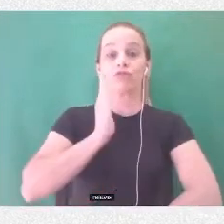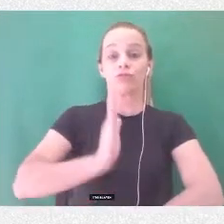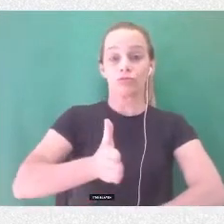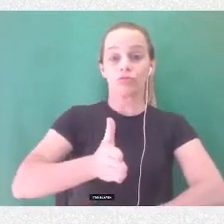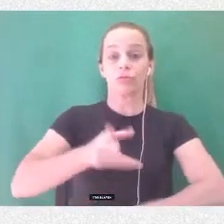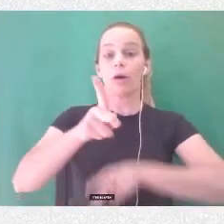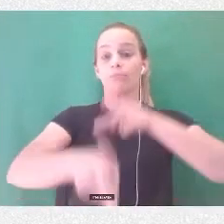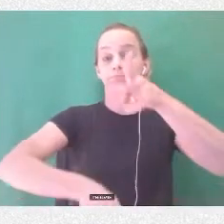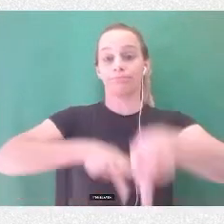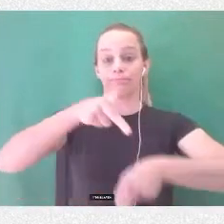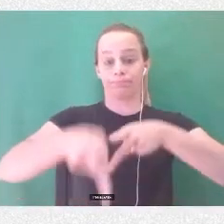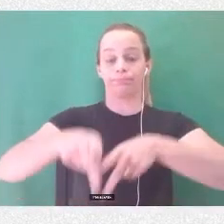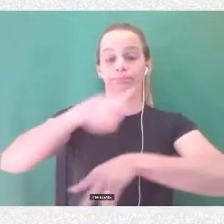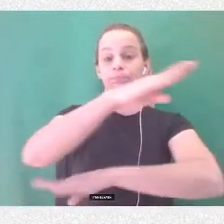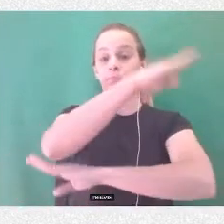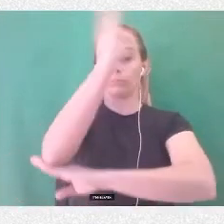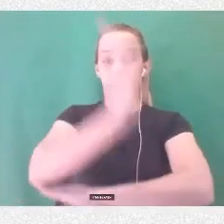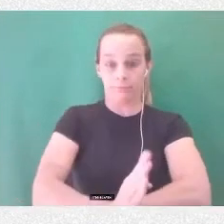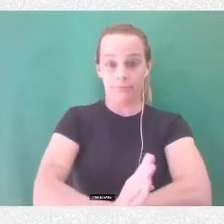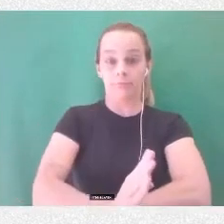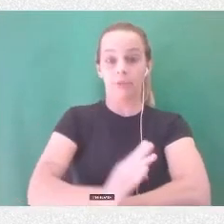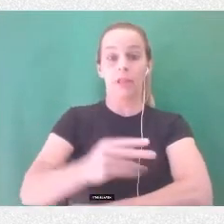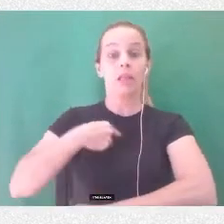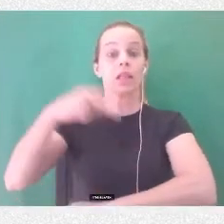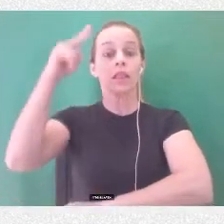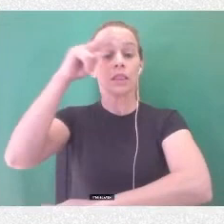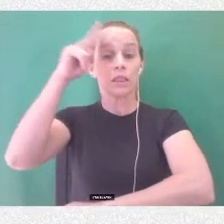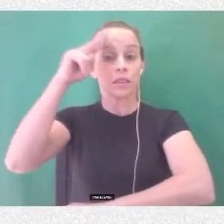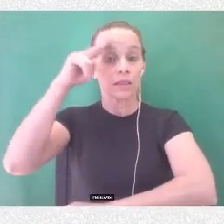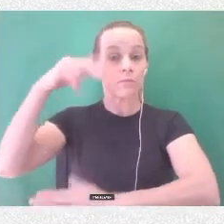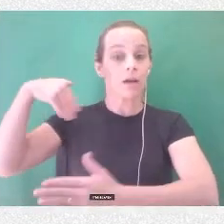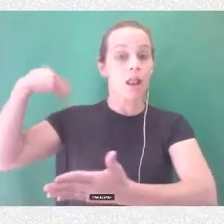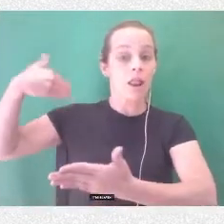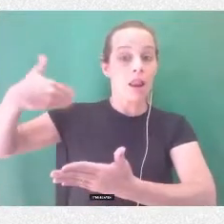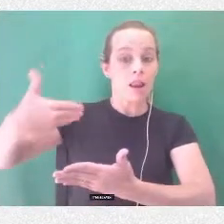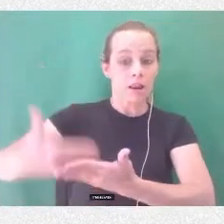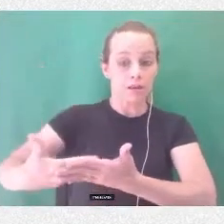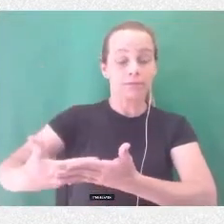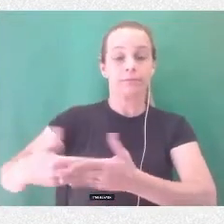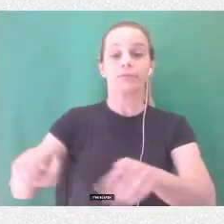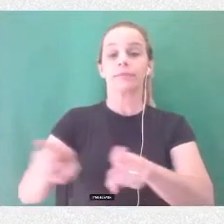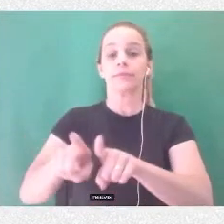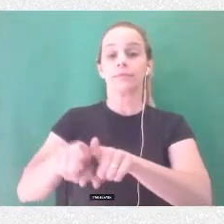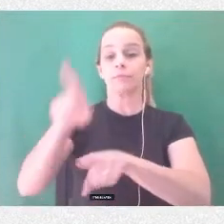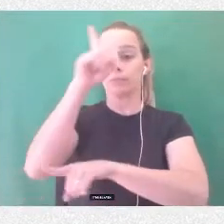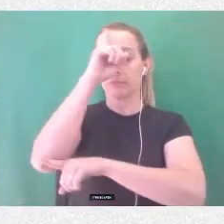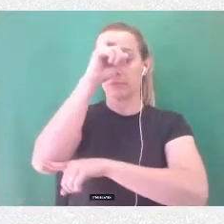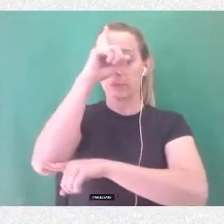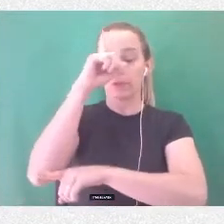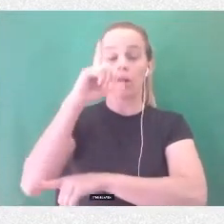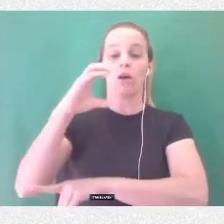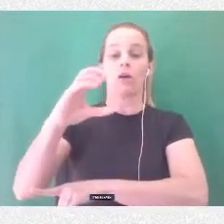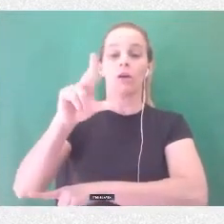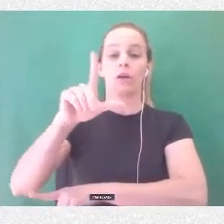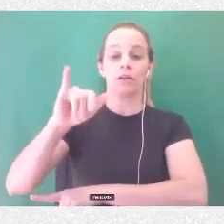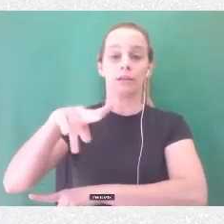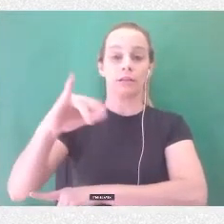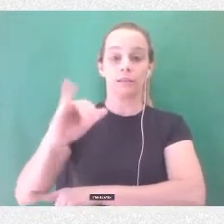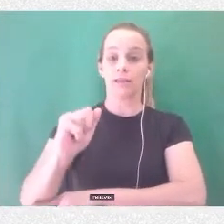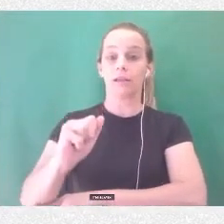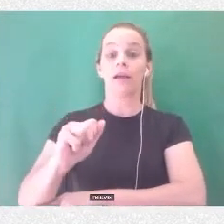população brasileira. Quero relembrar que, recentemente, o nosso Hospital de Clínicas desenvolveu com